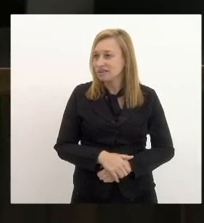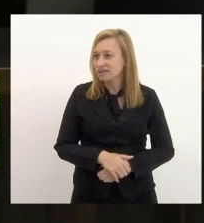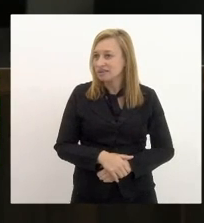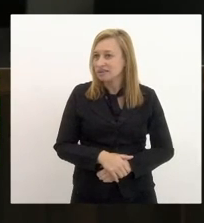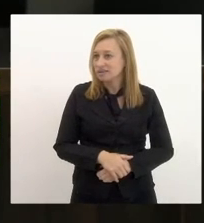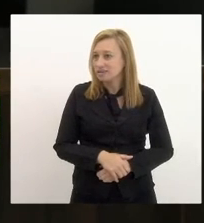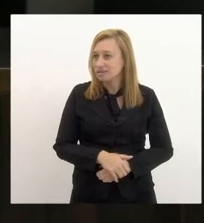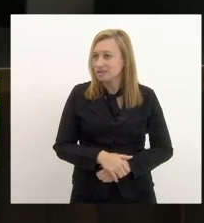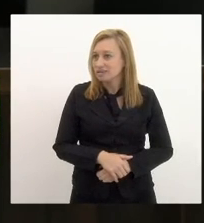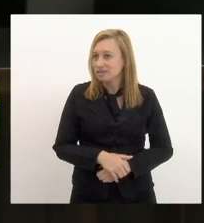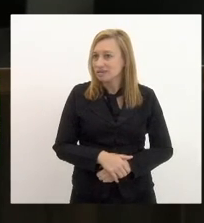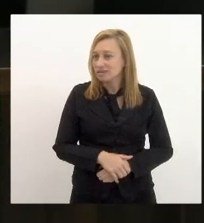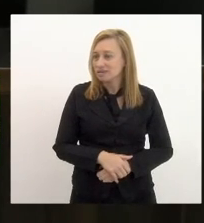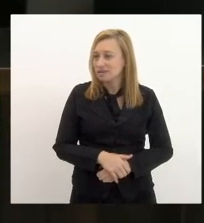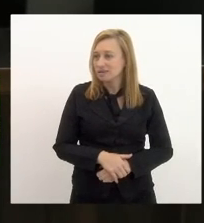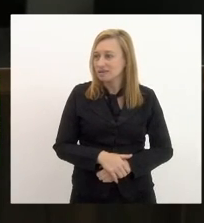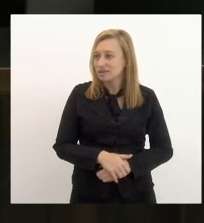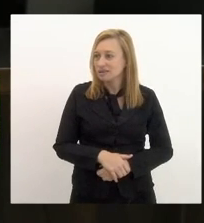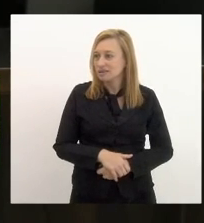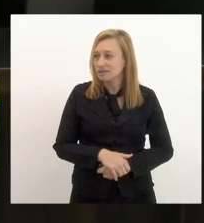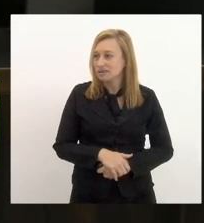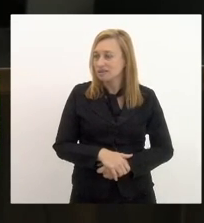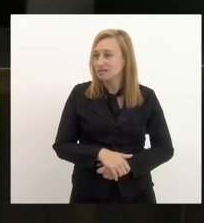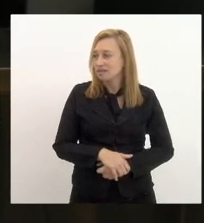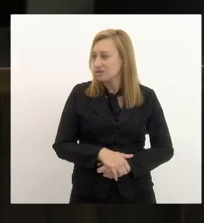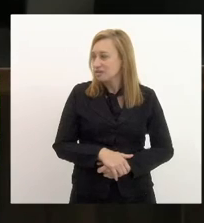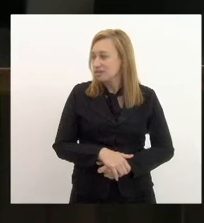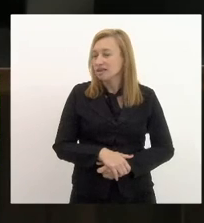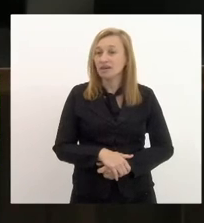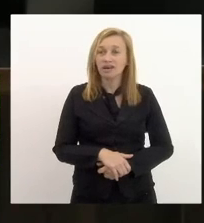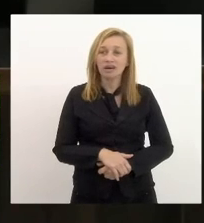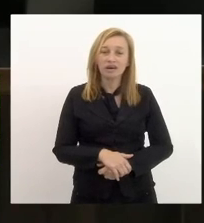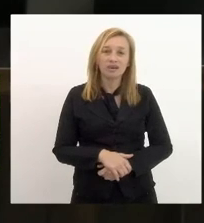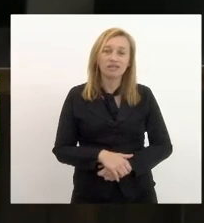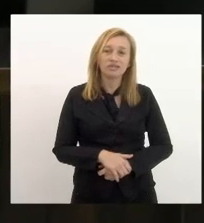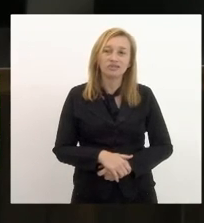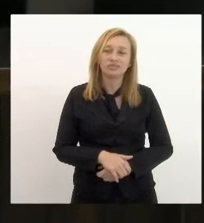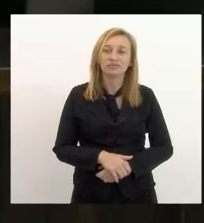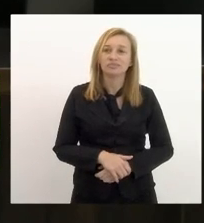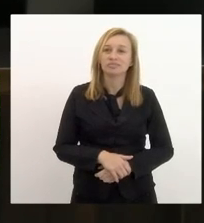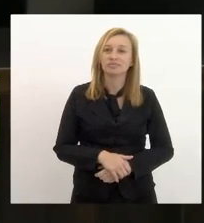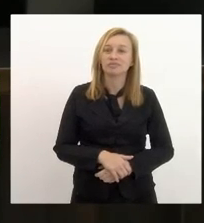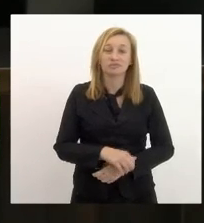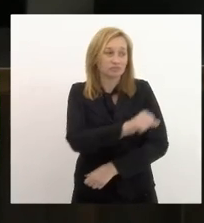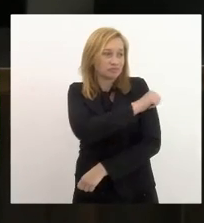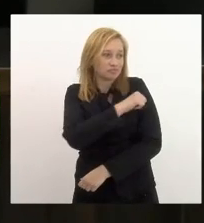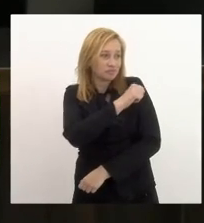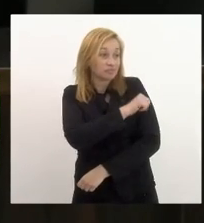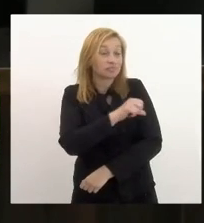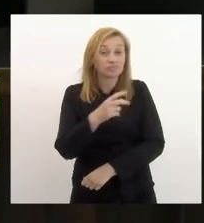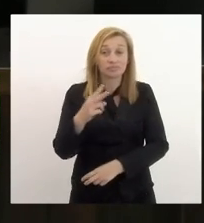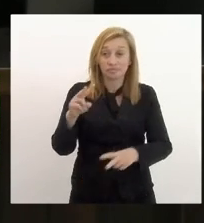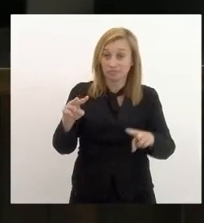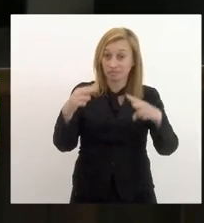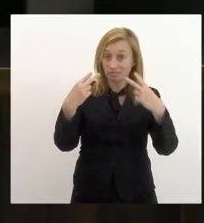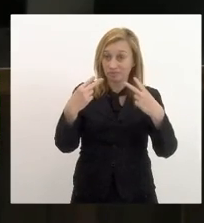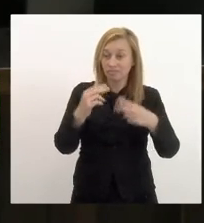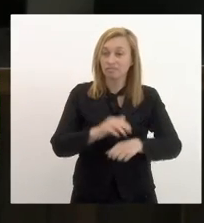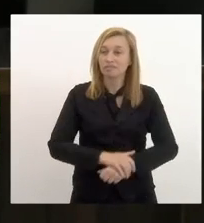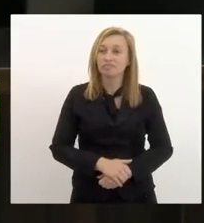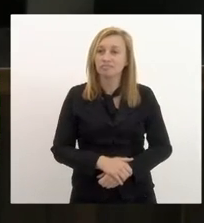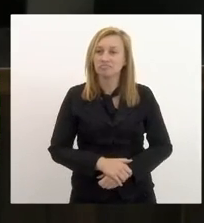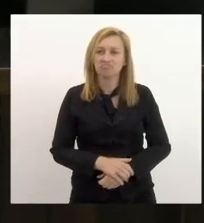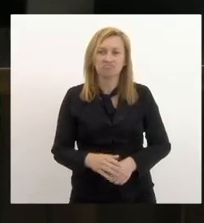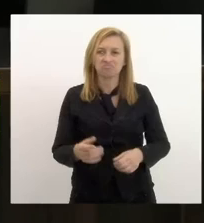esposo Deputado a Mônica Francisco deputada enfermeira Rejane que estão nos assistindo não